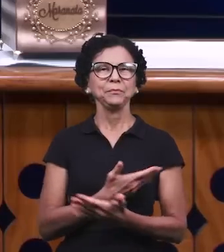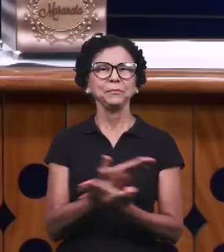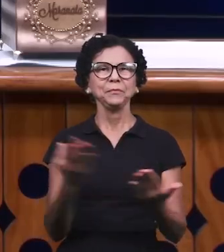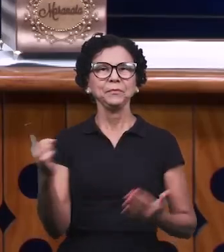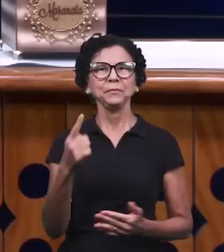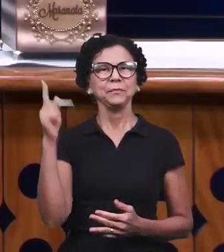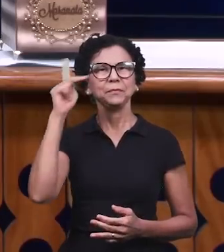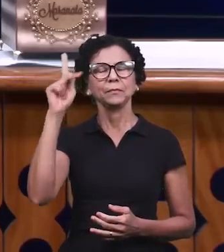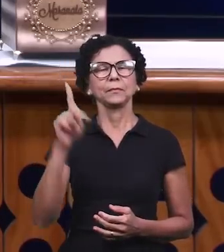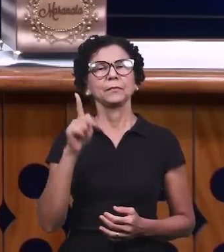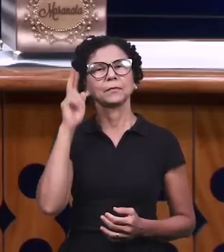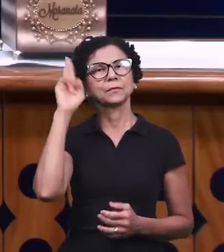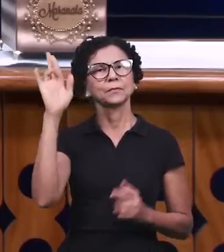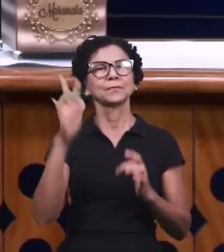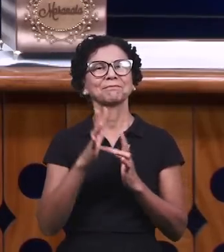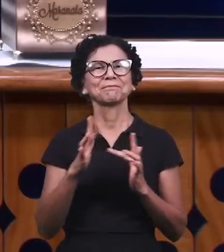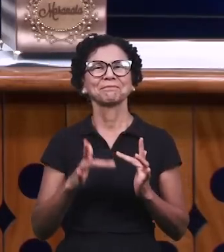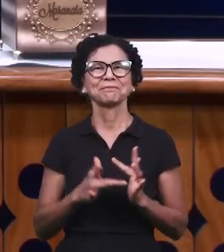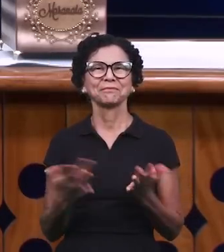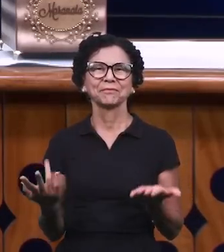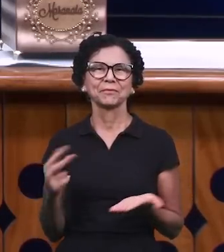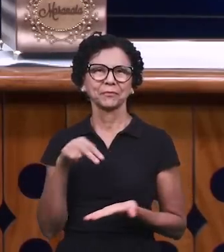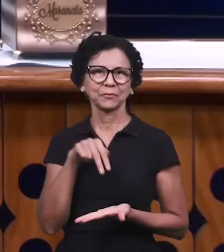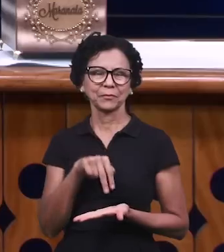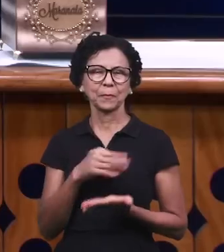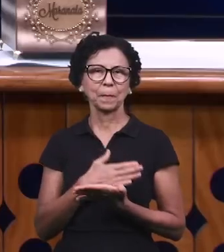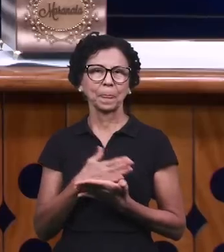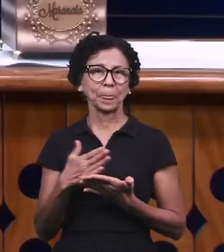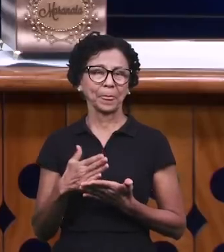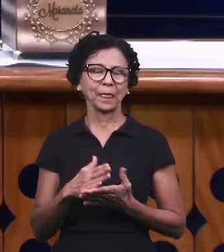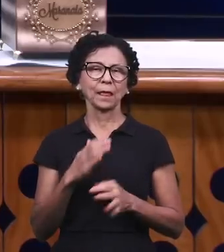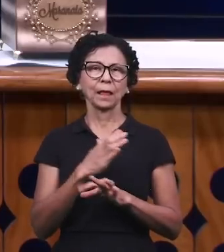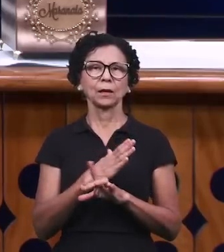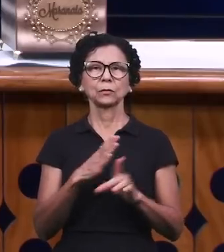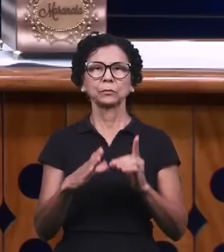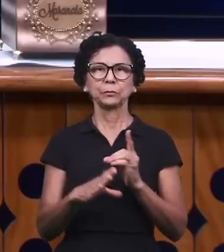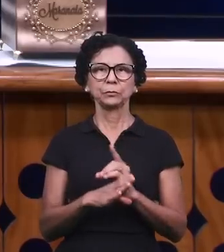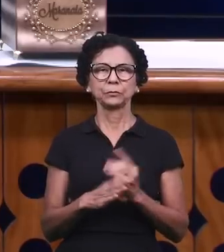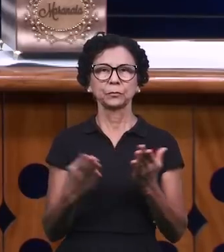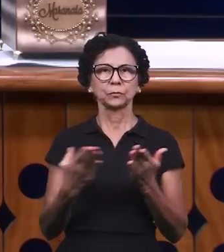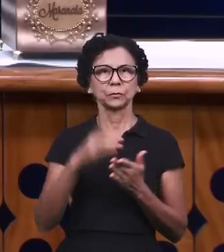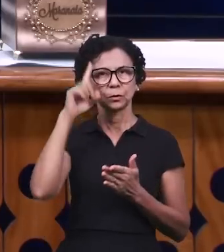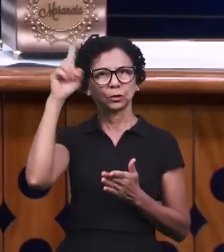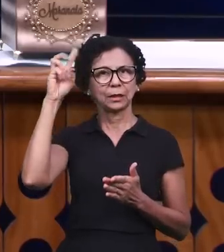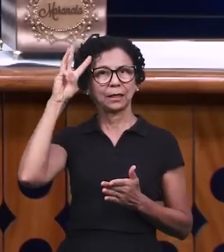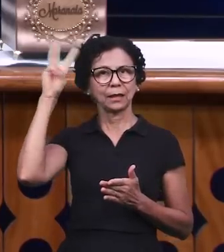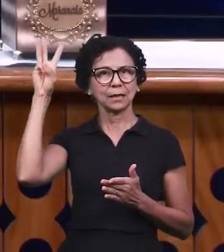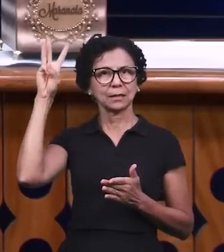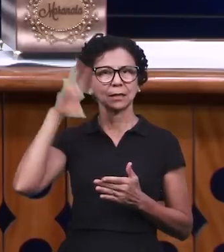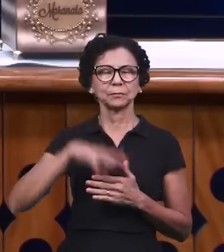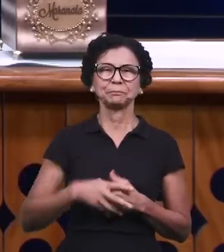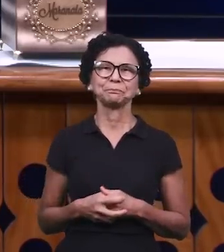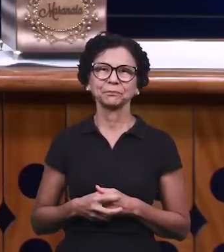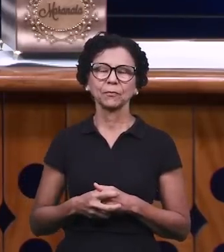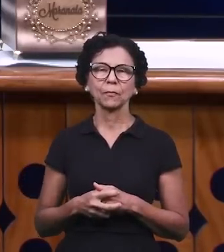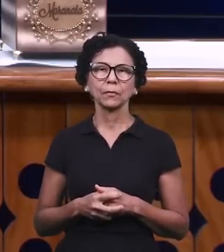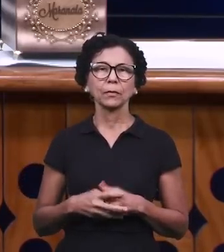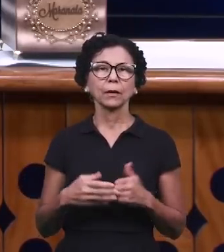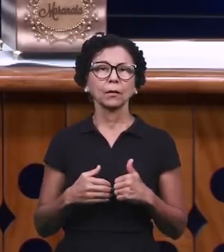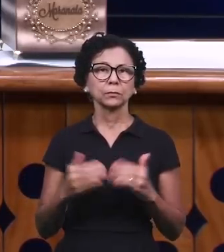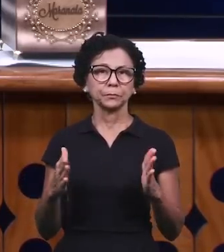quero saudar a todos com a paz do Senhor Jesus. Nós estamos aqui para dar início ao nosso culto desta terça-feira e nós queremos iniciar